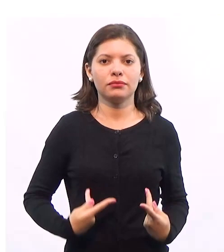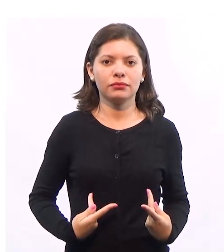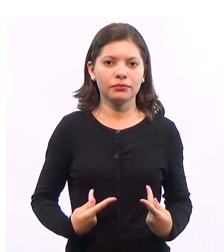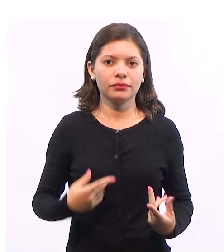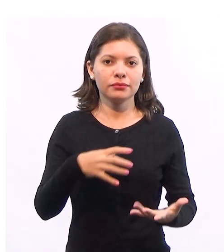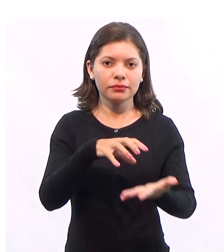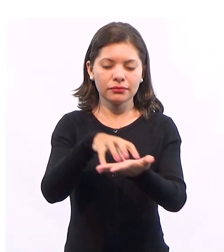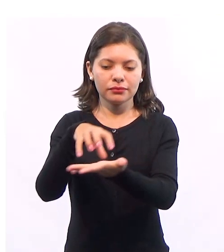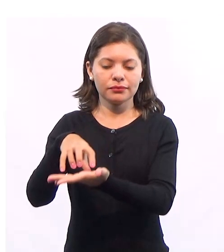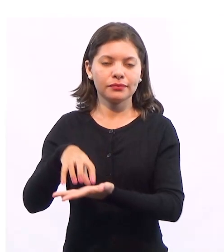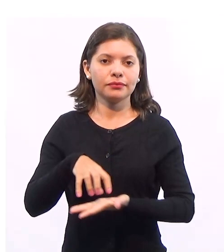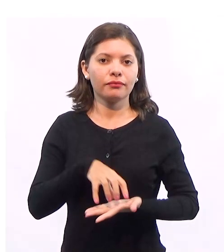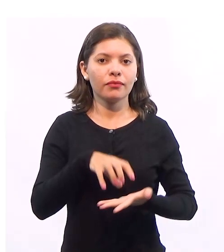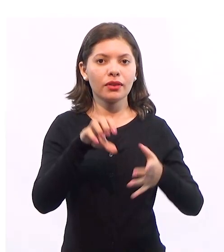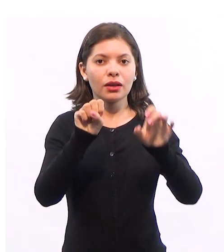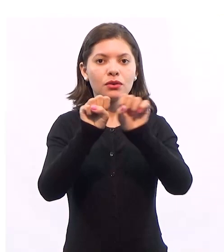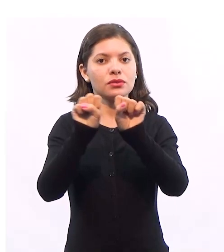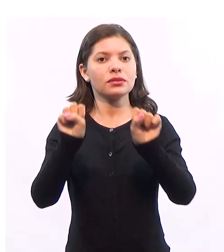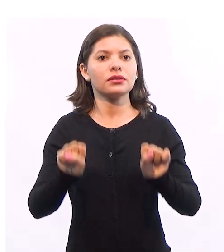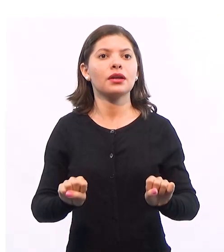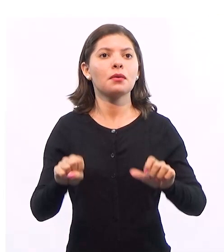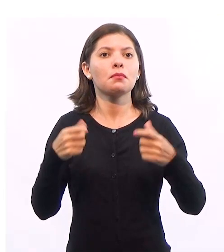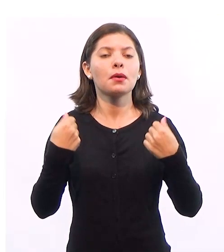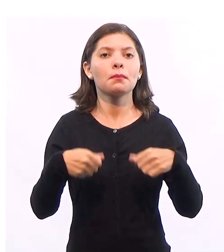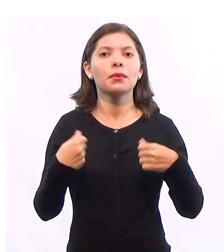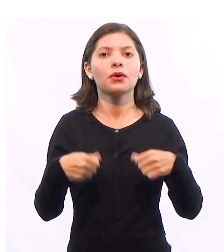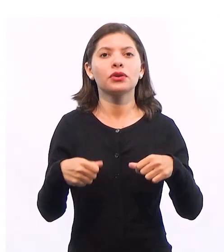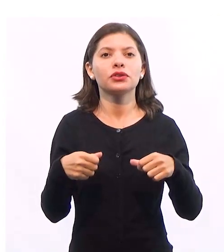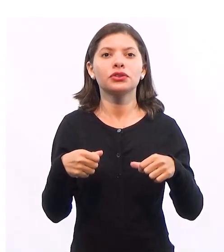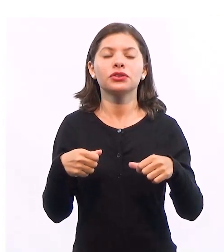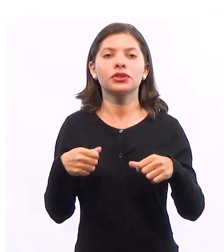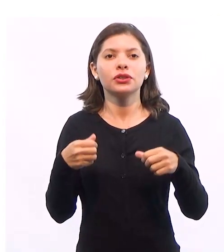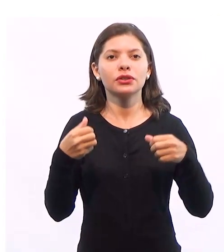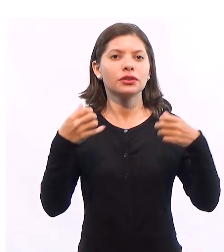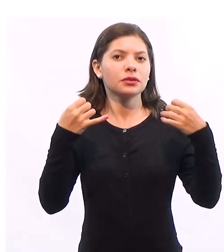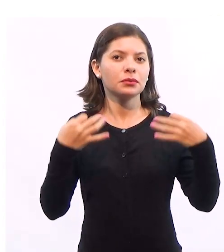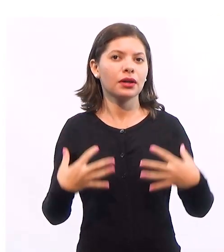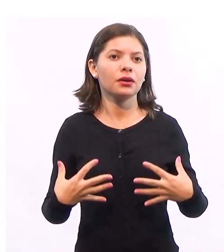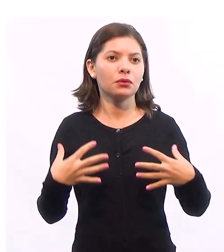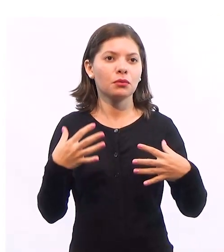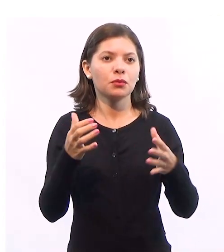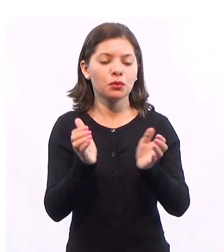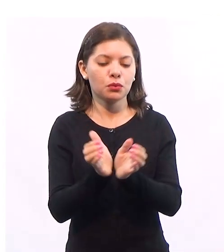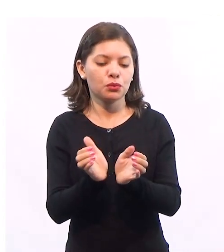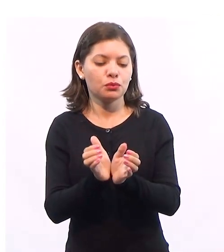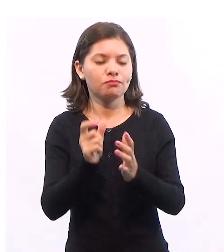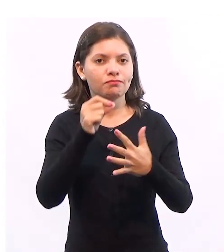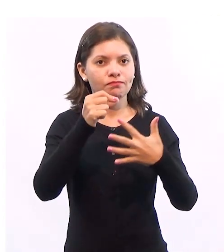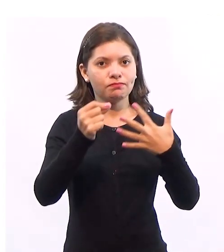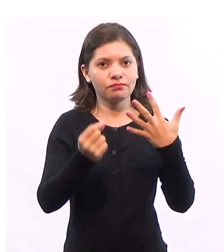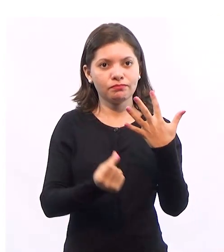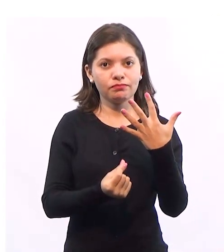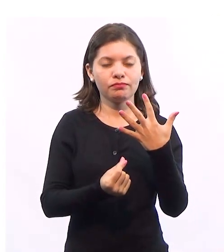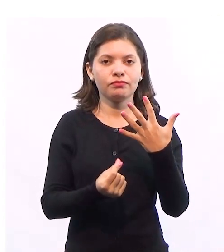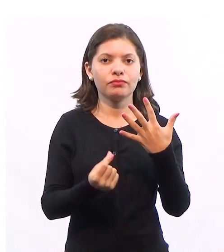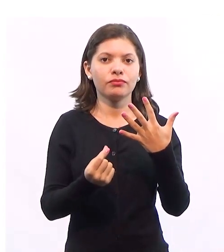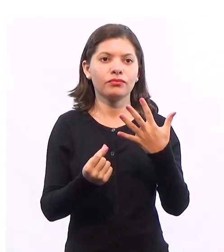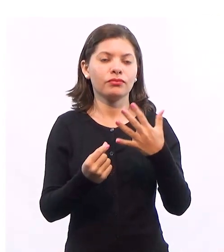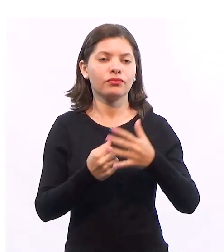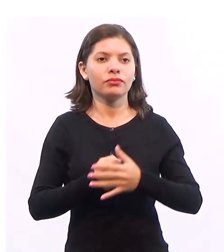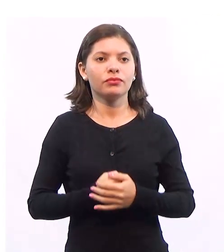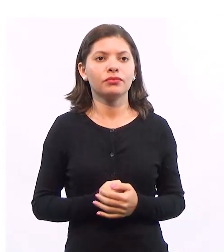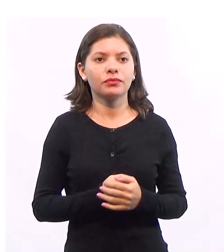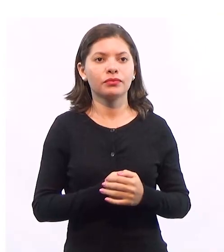organização é um ser vivo. Esse sistema, ó, ele pode ser definido como um conjunto de elementos interdependentes